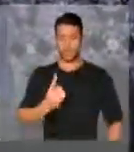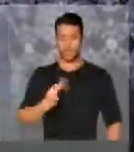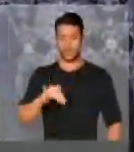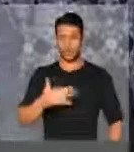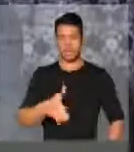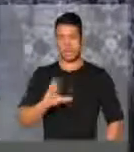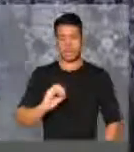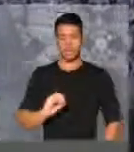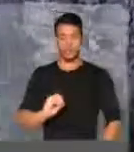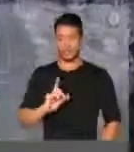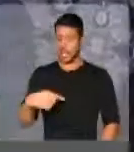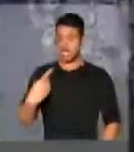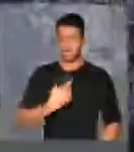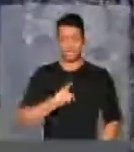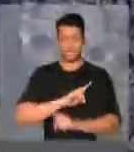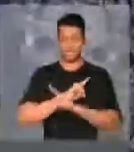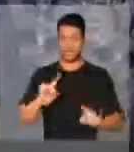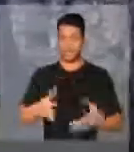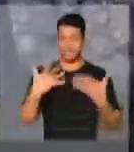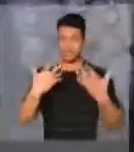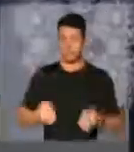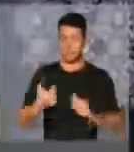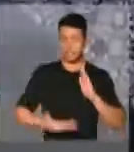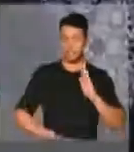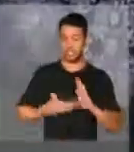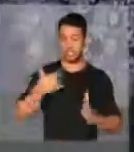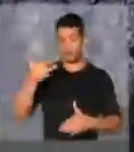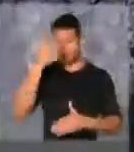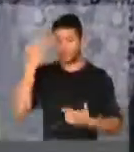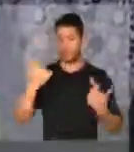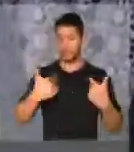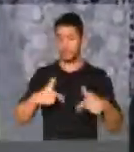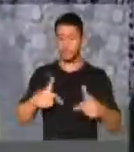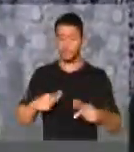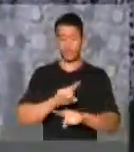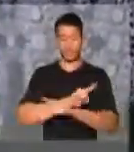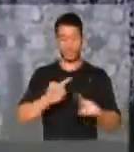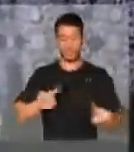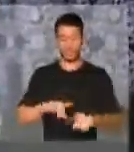Não vamos aceitar que tirem do trabalhador. Não a essa reforma.